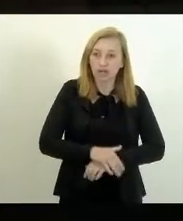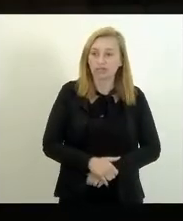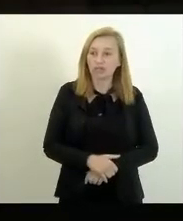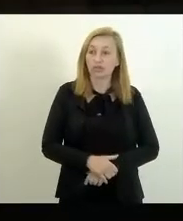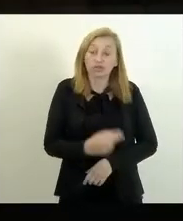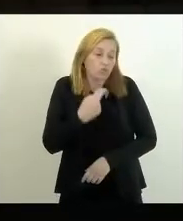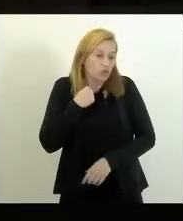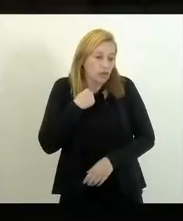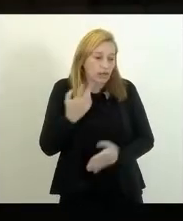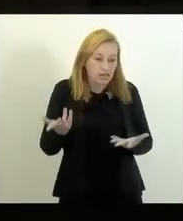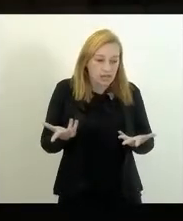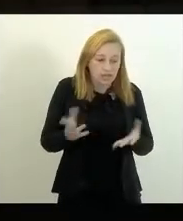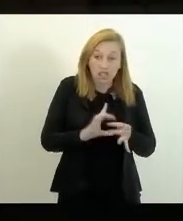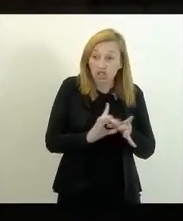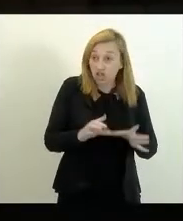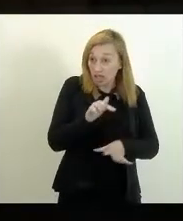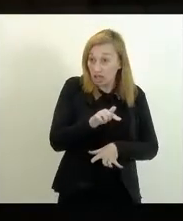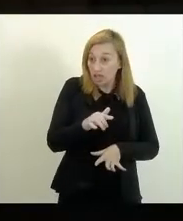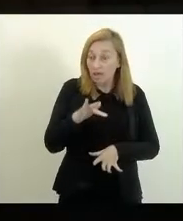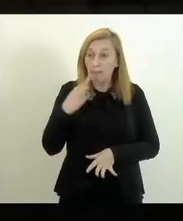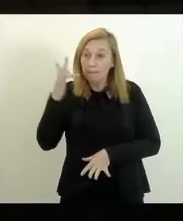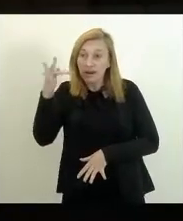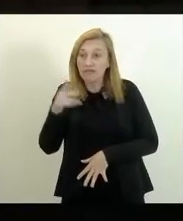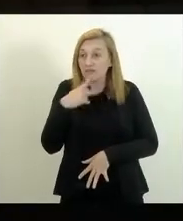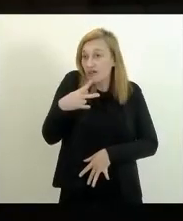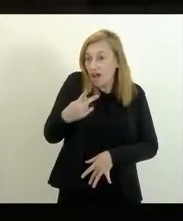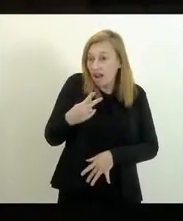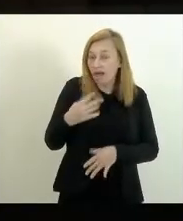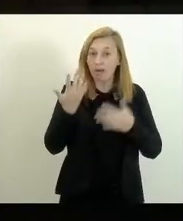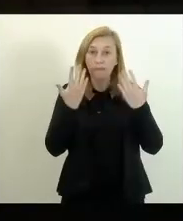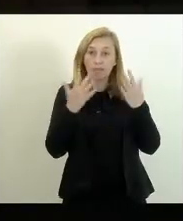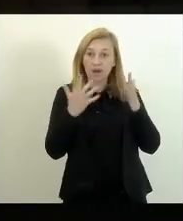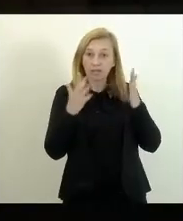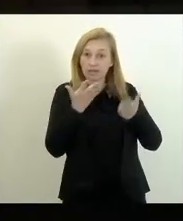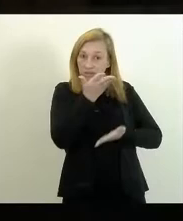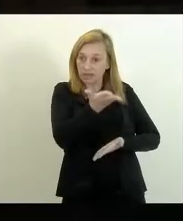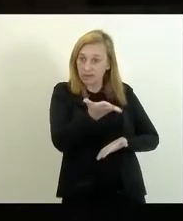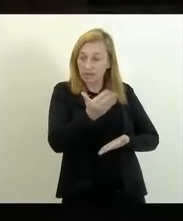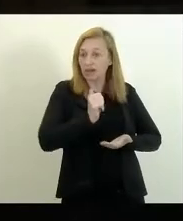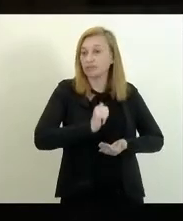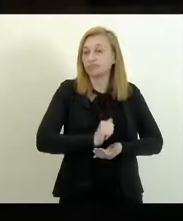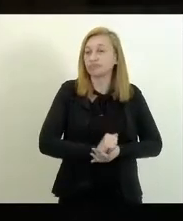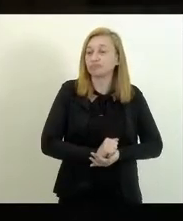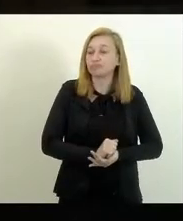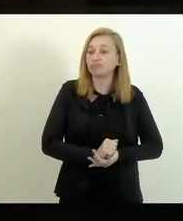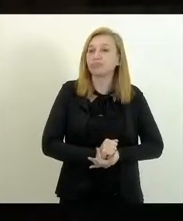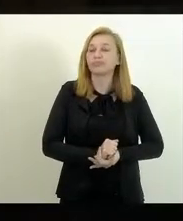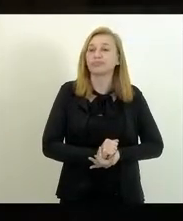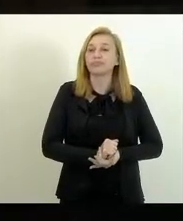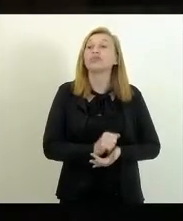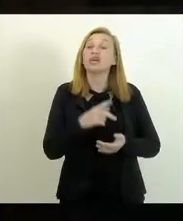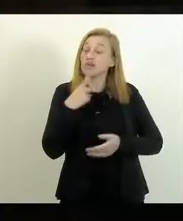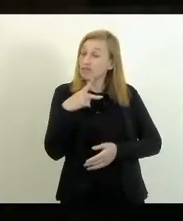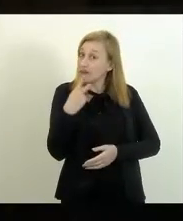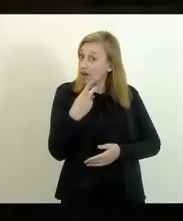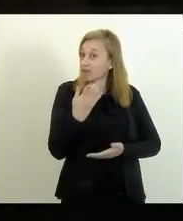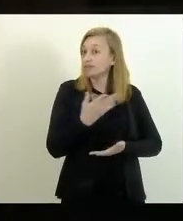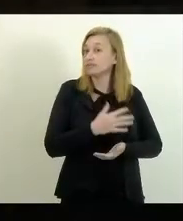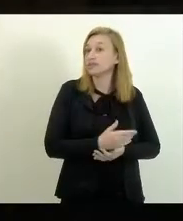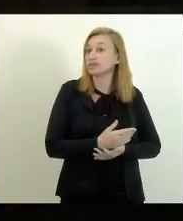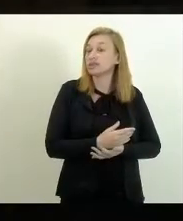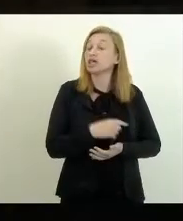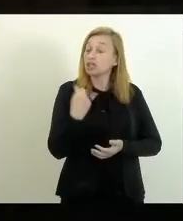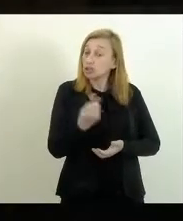poderia deixar aqui, de em breves palavras, saudar a autora, parabenizar e dizer que a